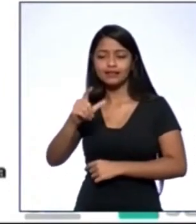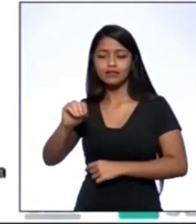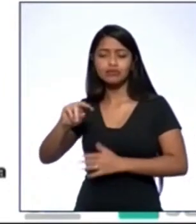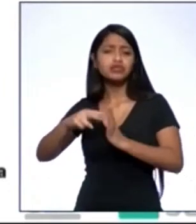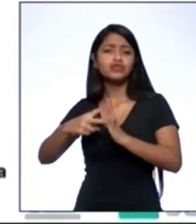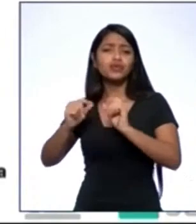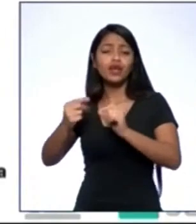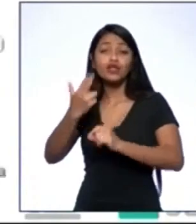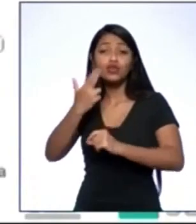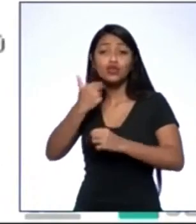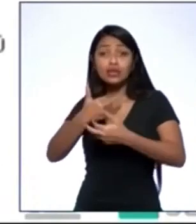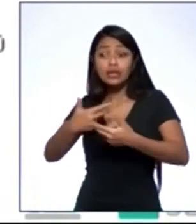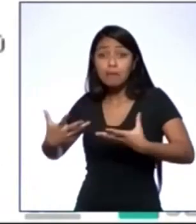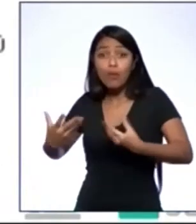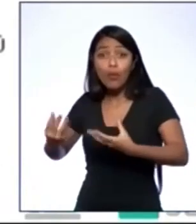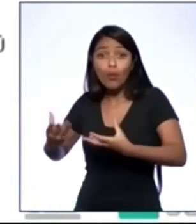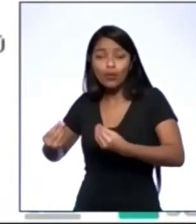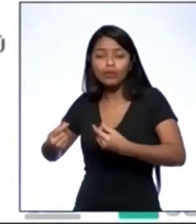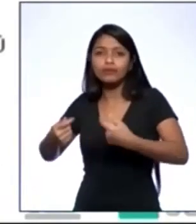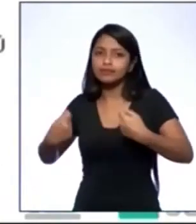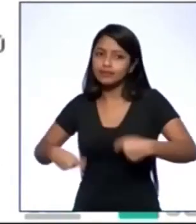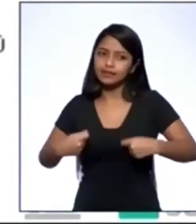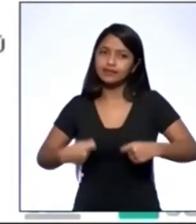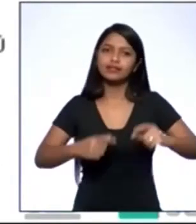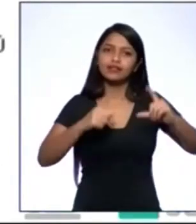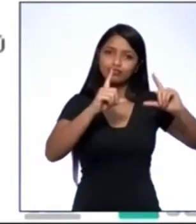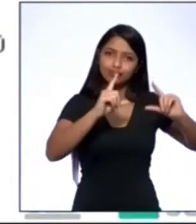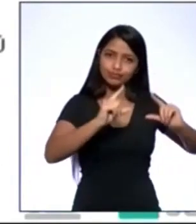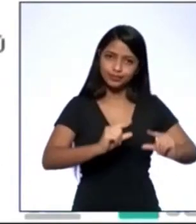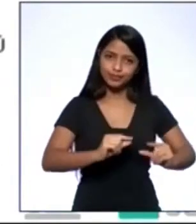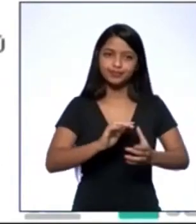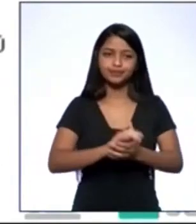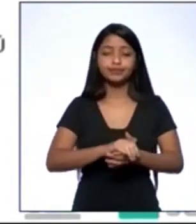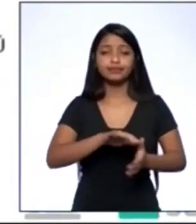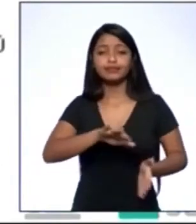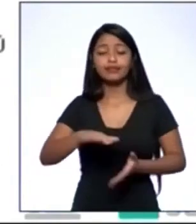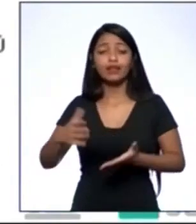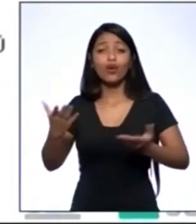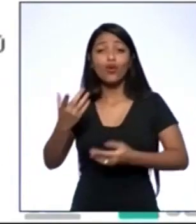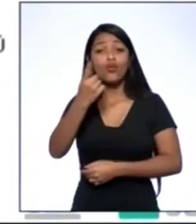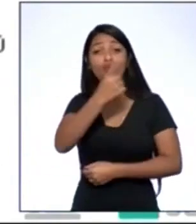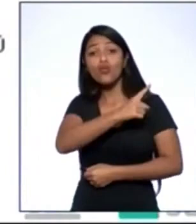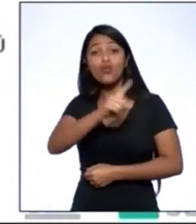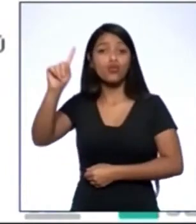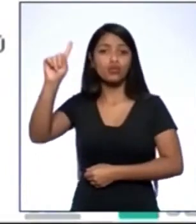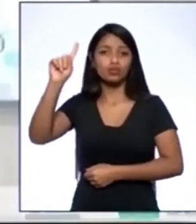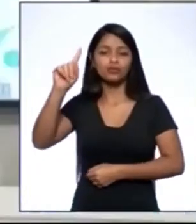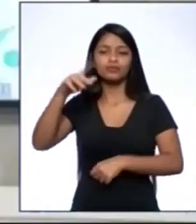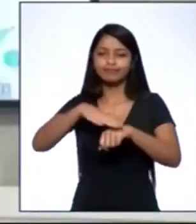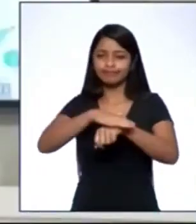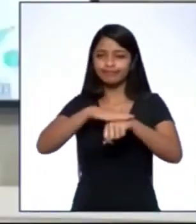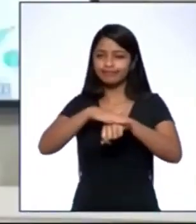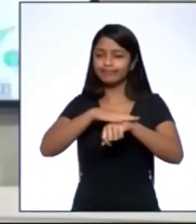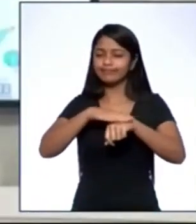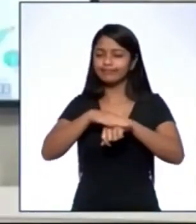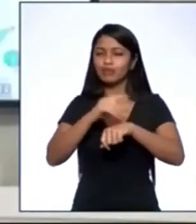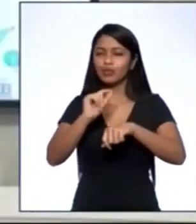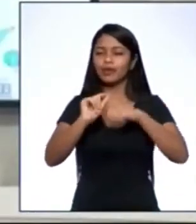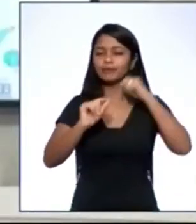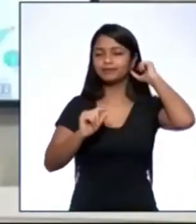nutrientes. Companheiros, e o último impacto ambiental que eu quero conversar com vocês? Vem cá. É